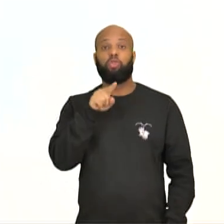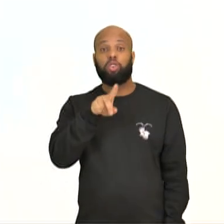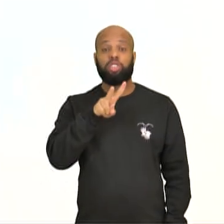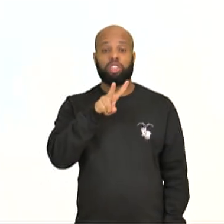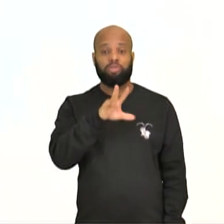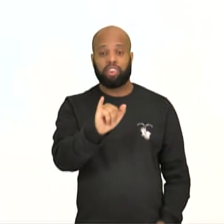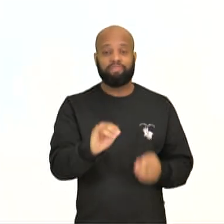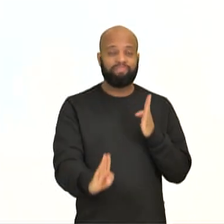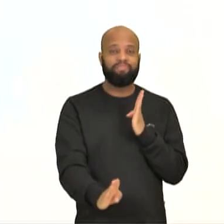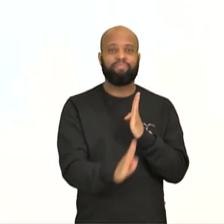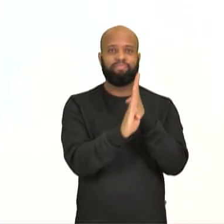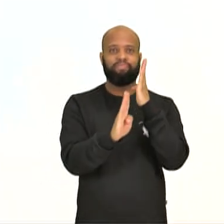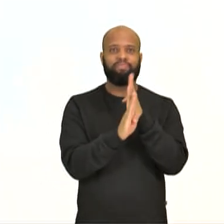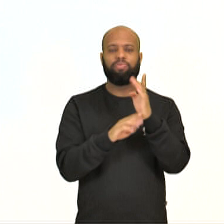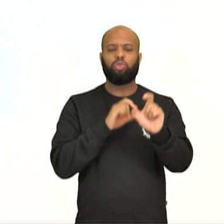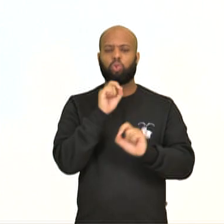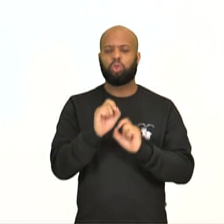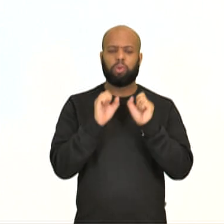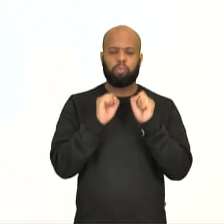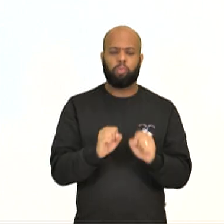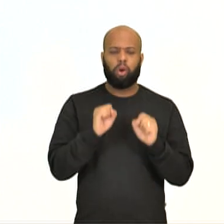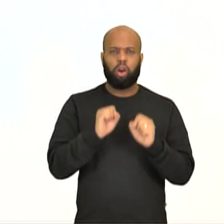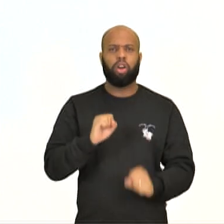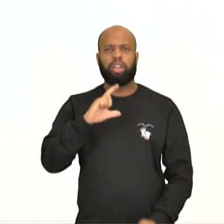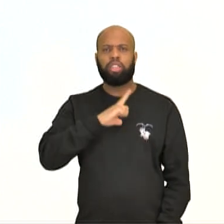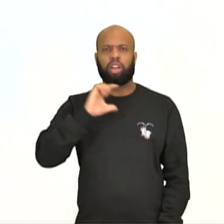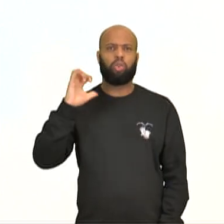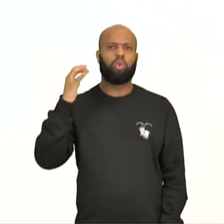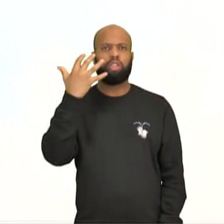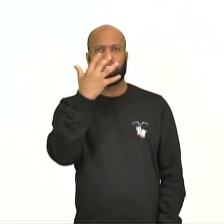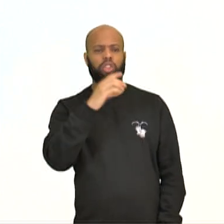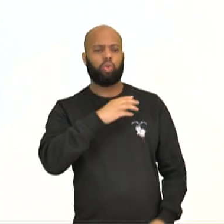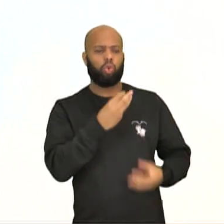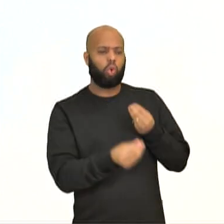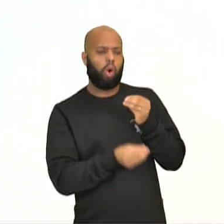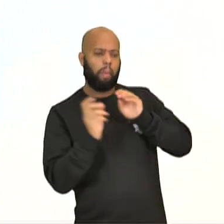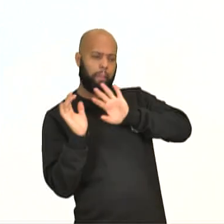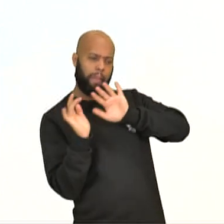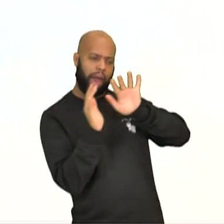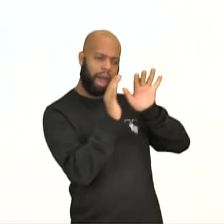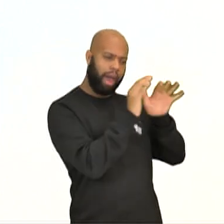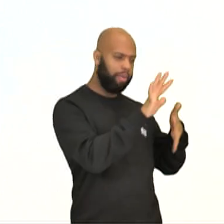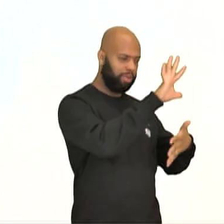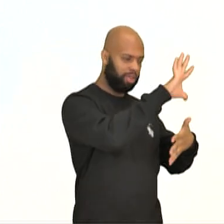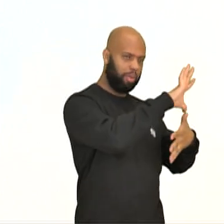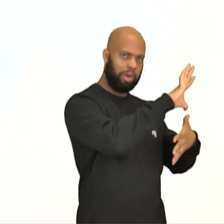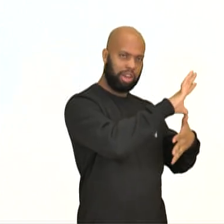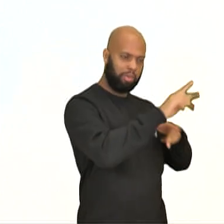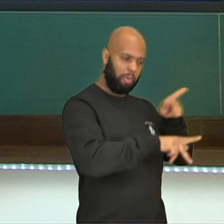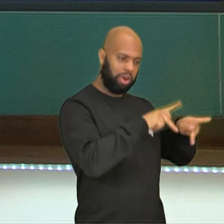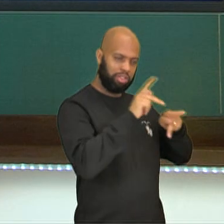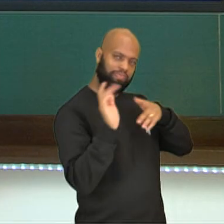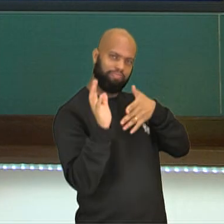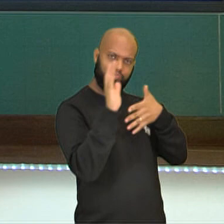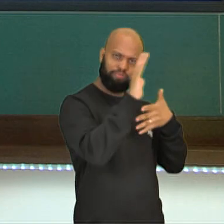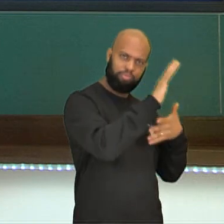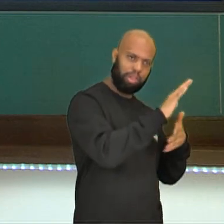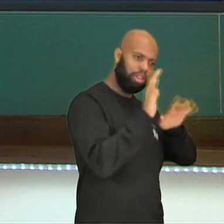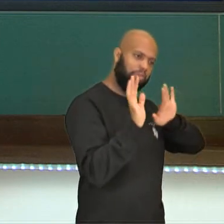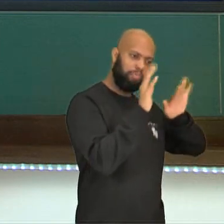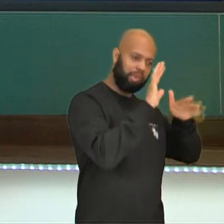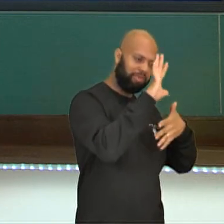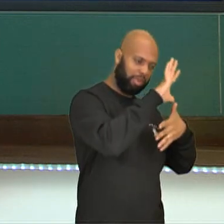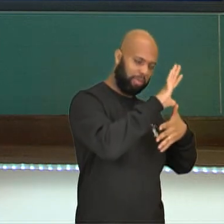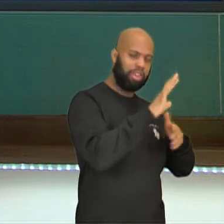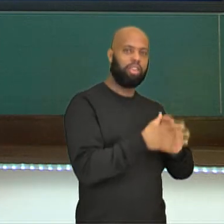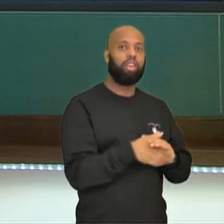as hipóteses arqueológicas sobre o povoamento da América. Ô, professor, já começou difícil essa palavra aí. A arqueologia sempre tem